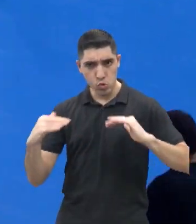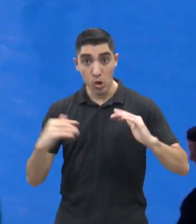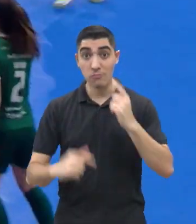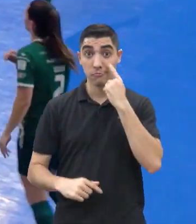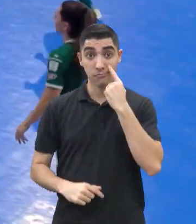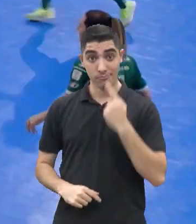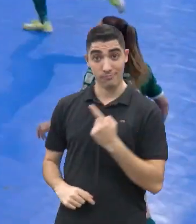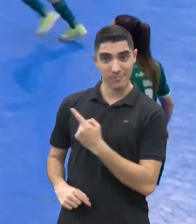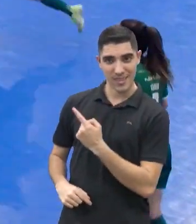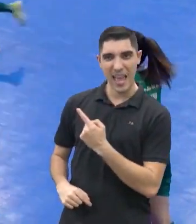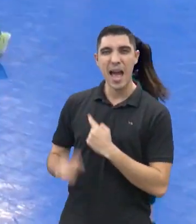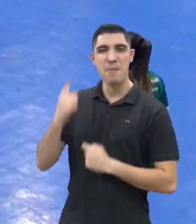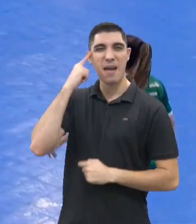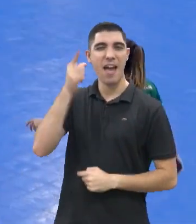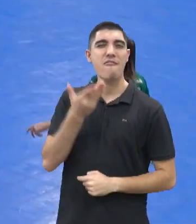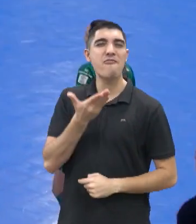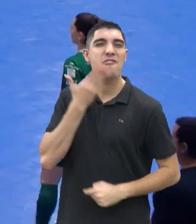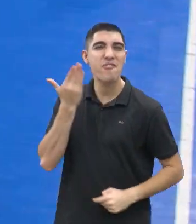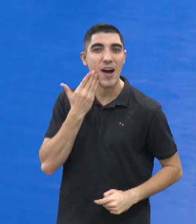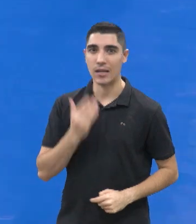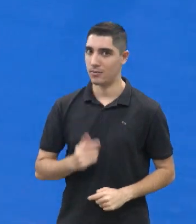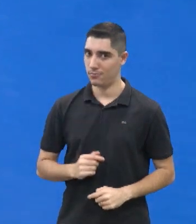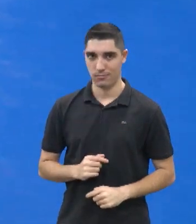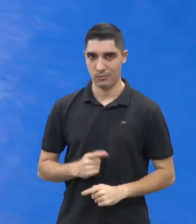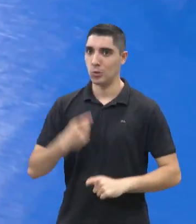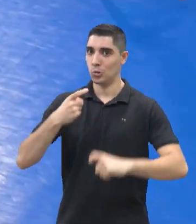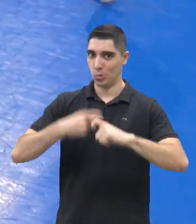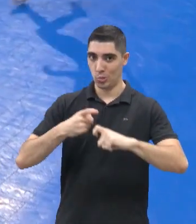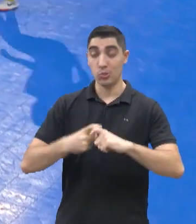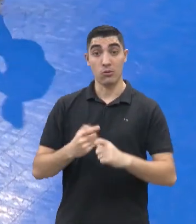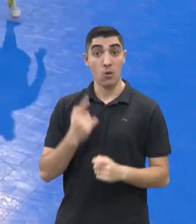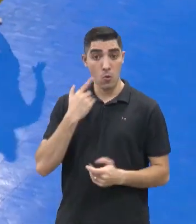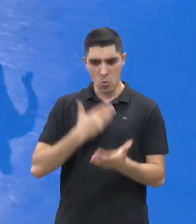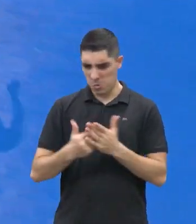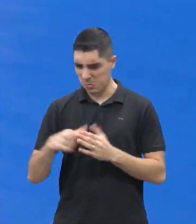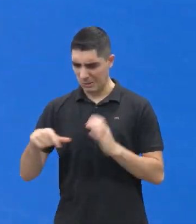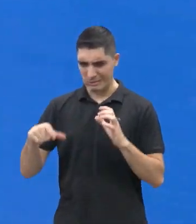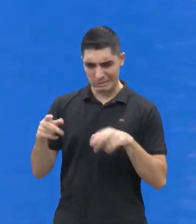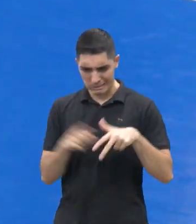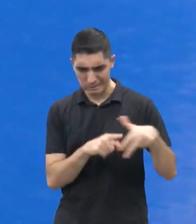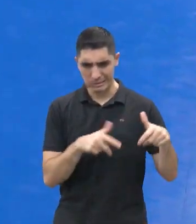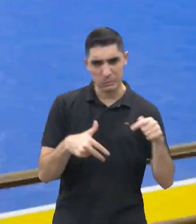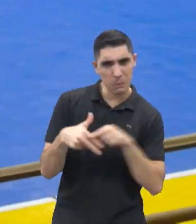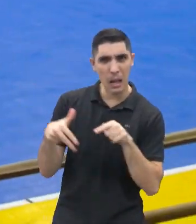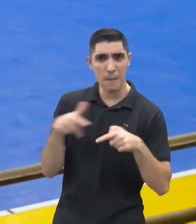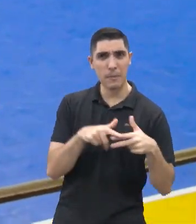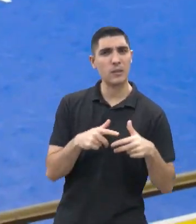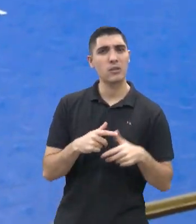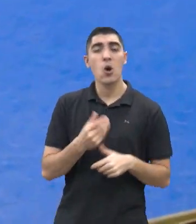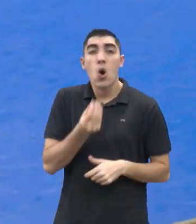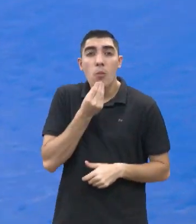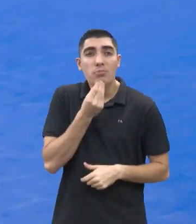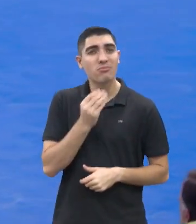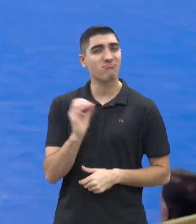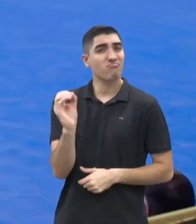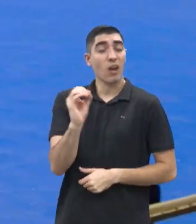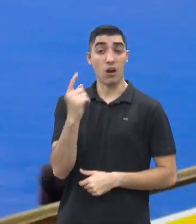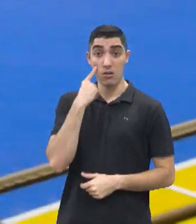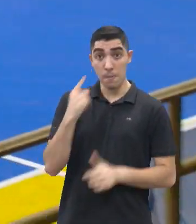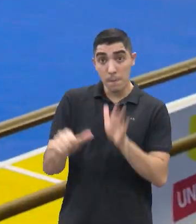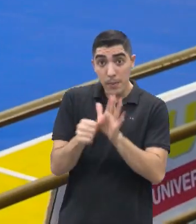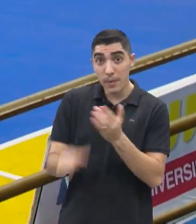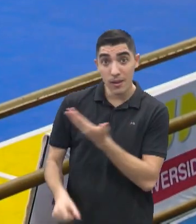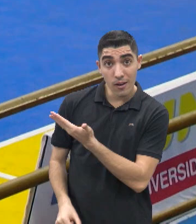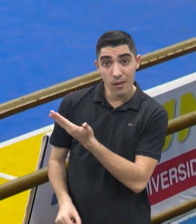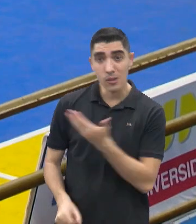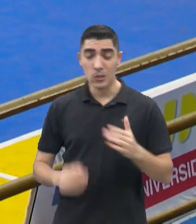não seria uma missão tão simples assim. O jogo começou truncado, com poucas chances. O primeiro chute a gol foi esse